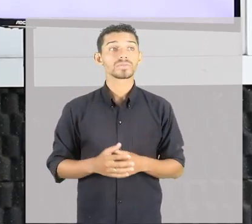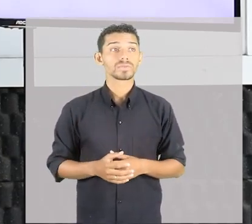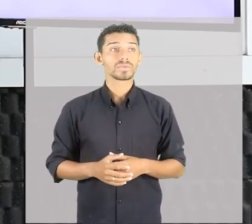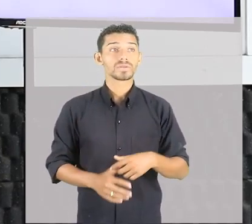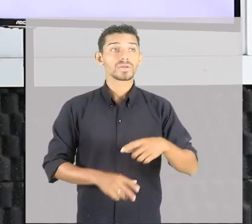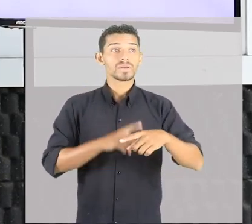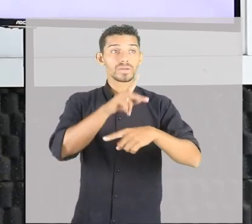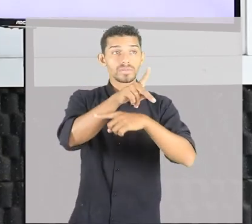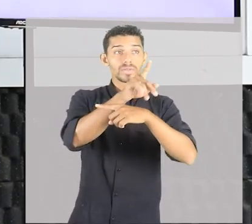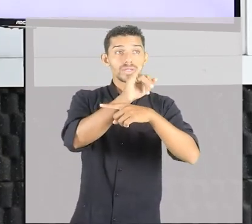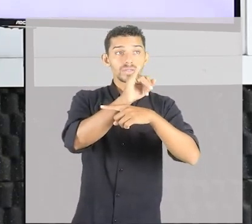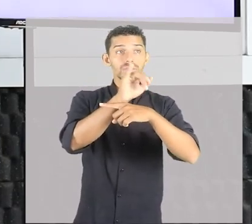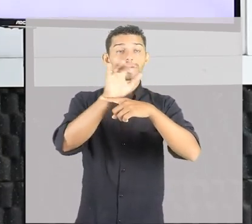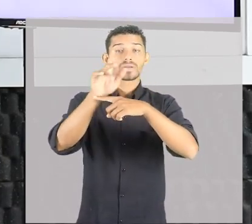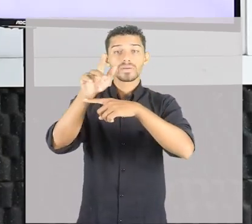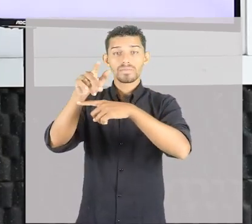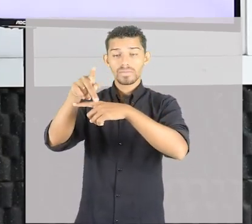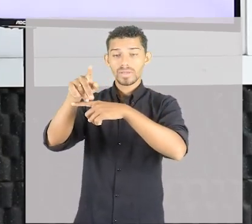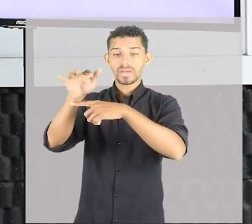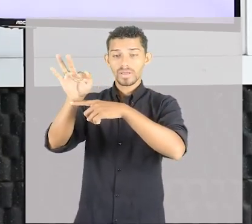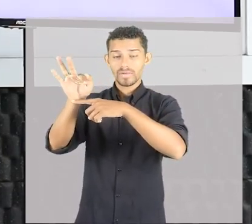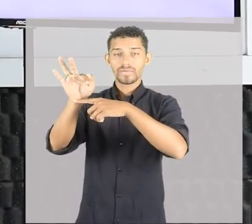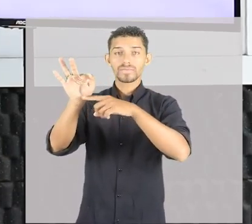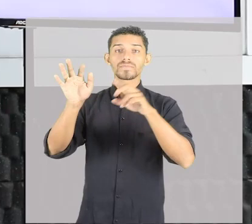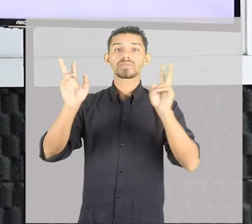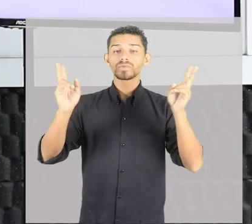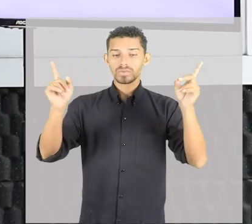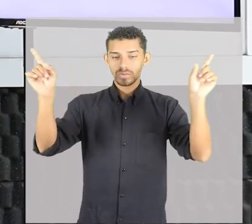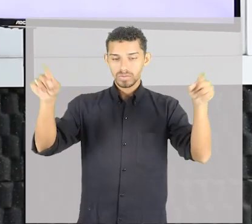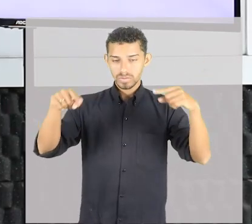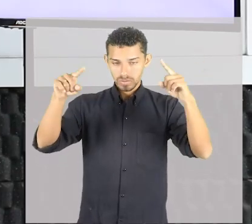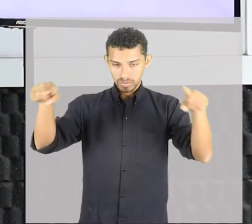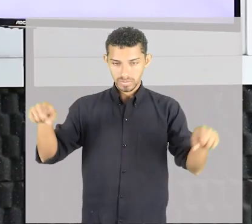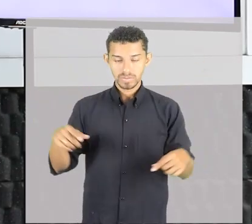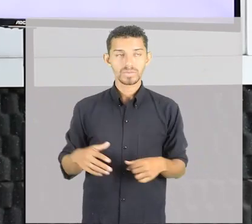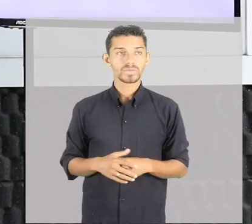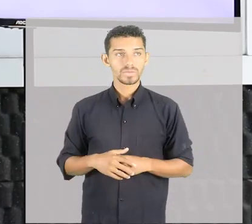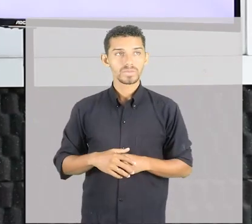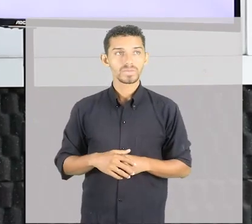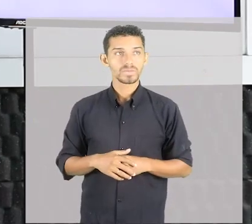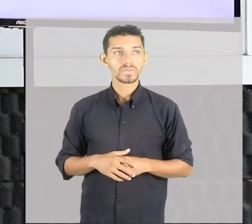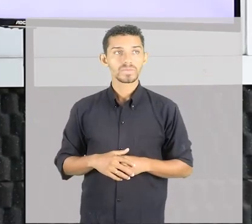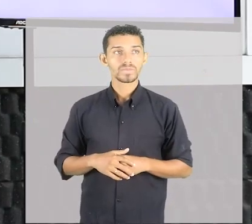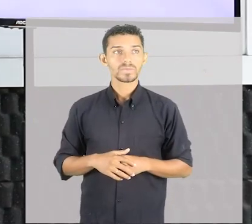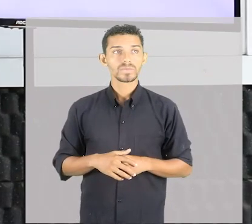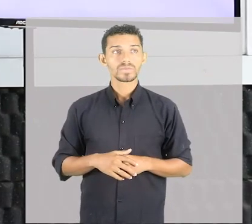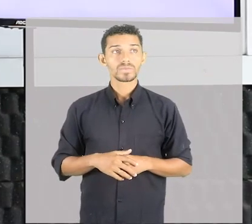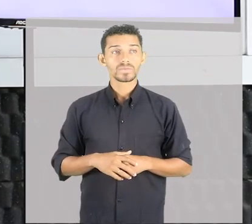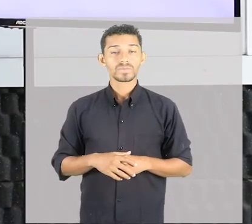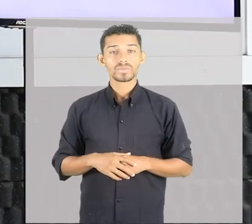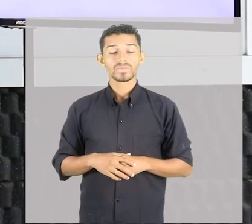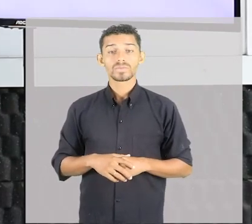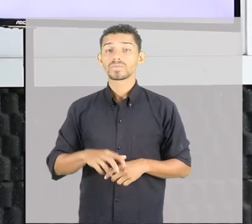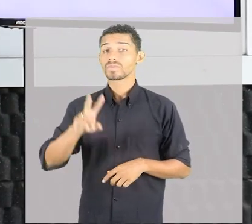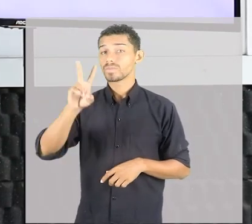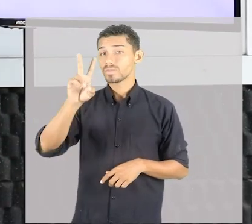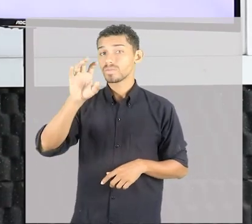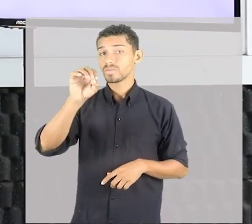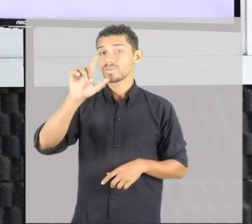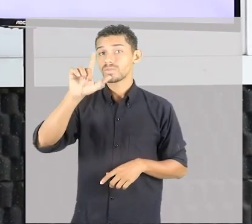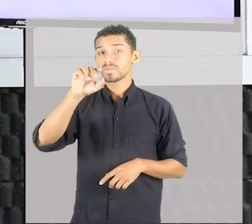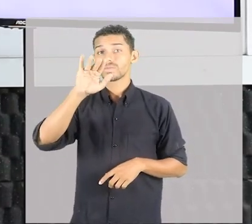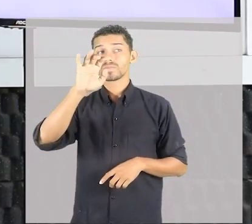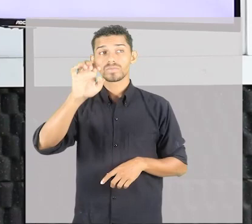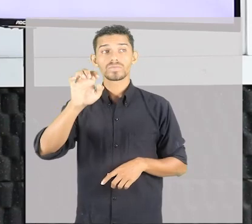constante pressão deixa eu te tirar aí é só F lesão ó um balão com volume igual a 4,9